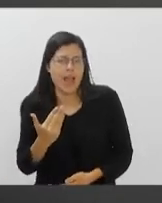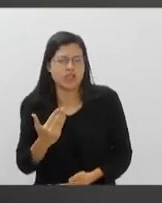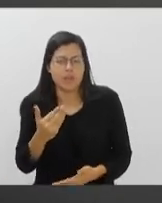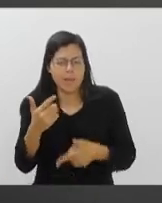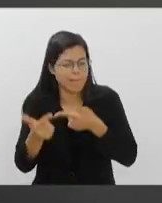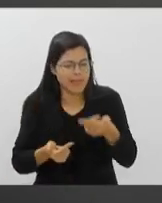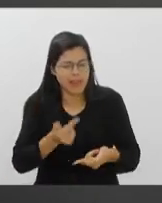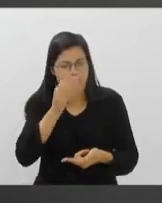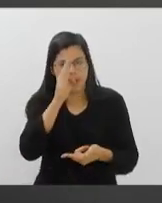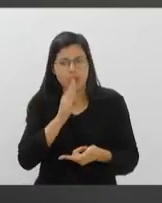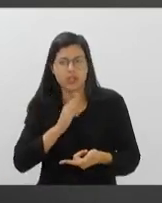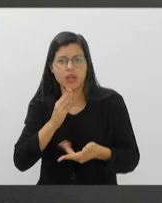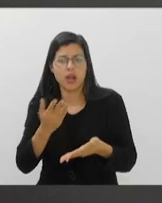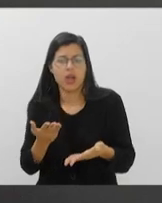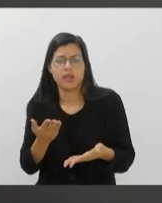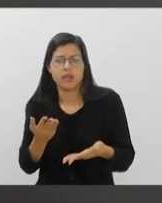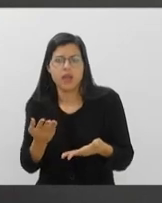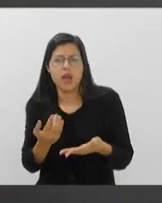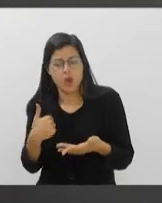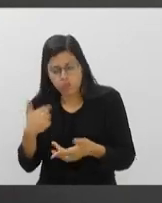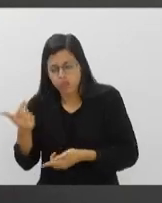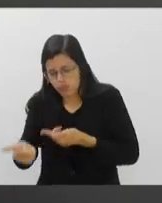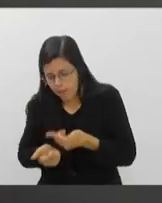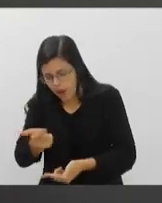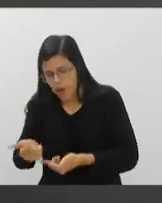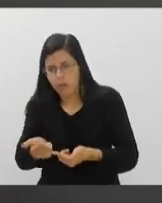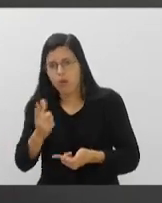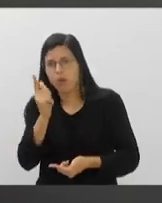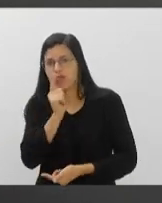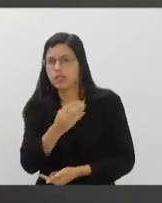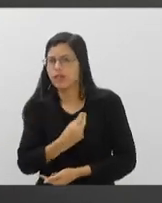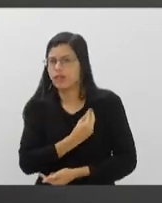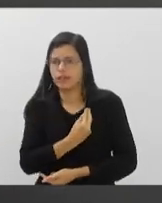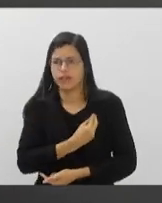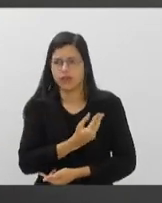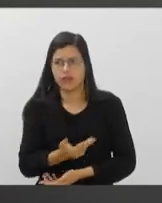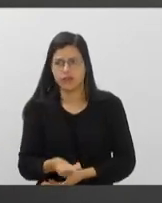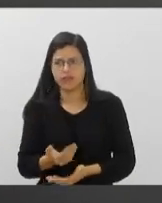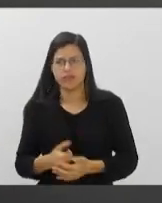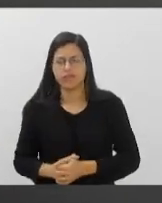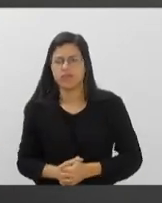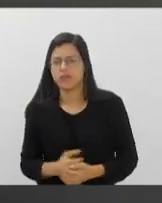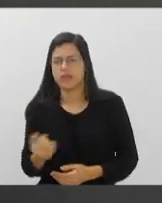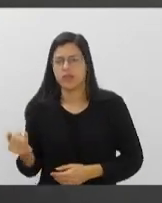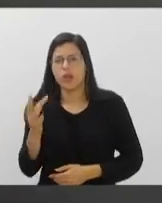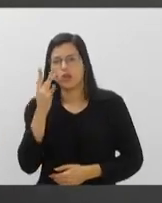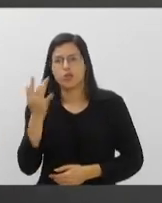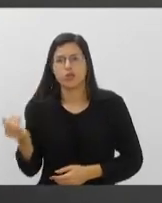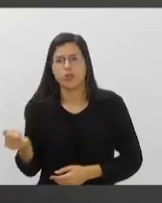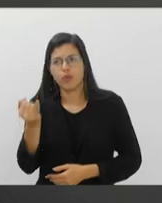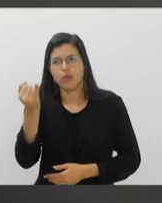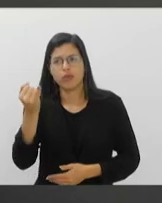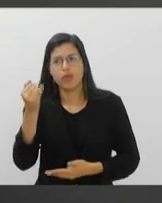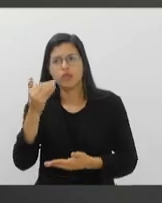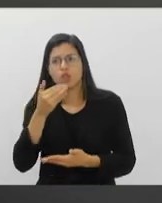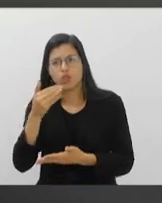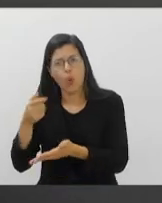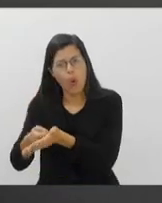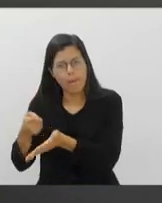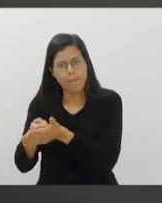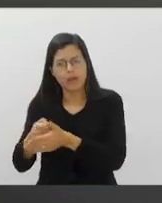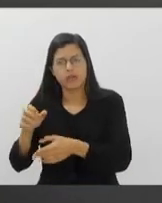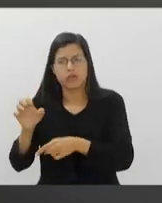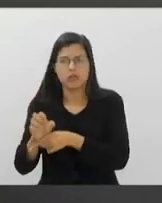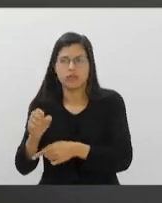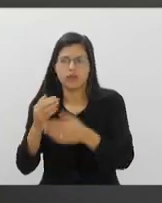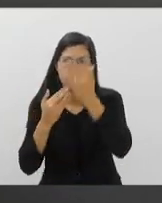que eu tenho minha mão de obra né A minha expertise então assim eu acho muito importante cobrar do estado e agradecer fipe na F dele